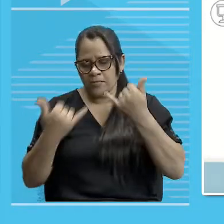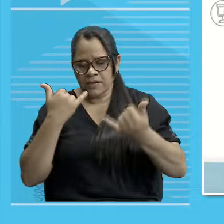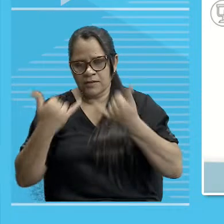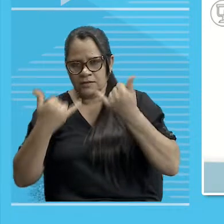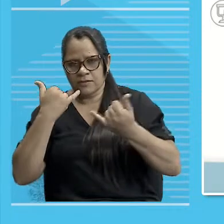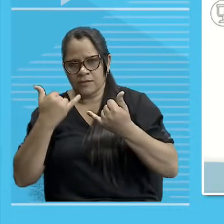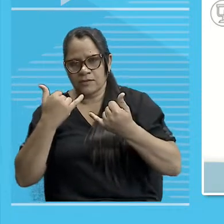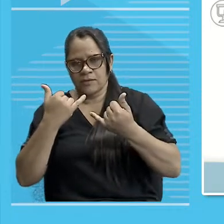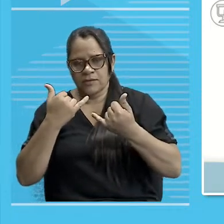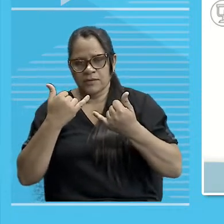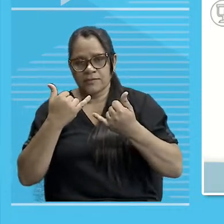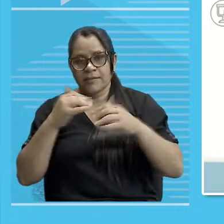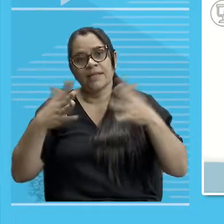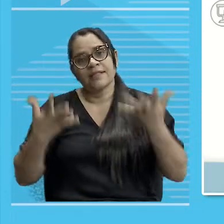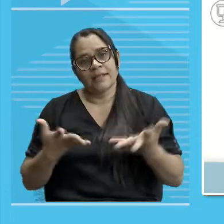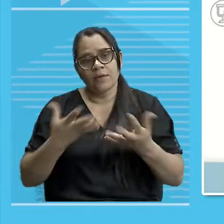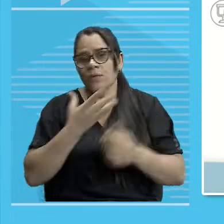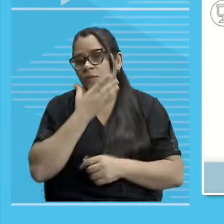nada.